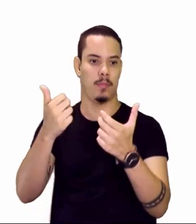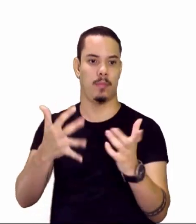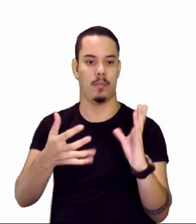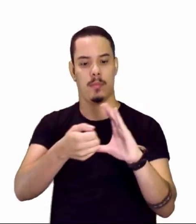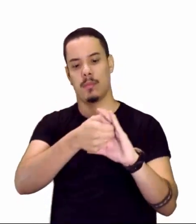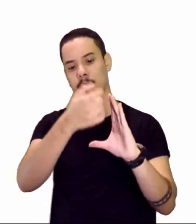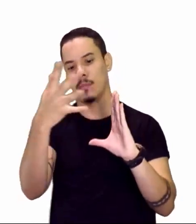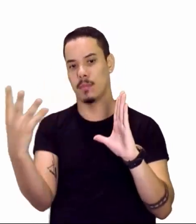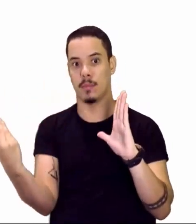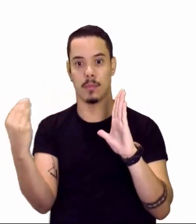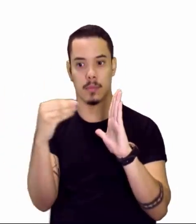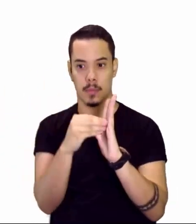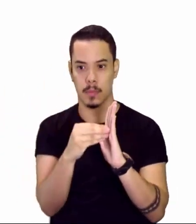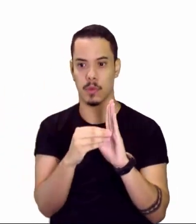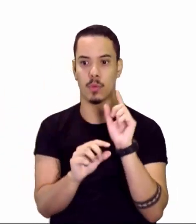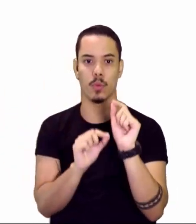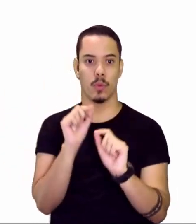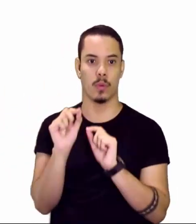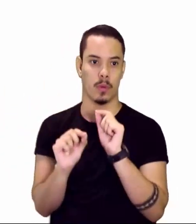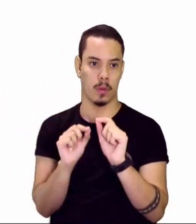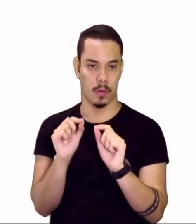caracteriza, olha só,